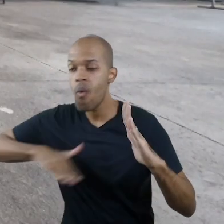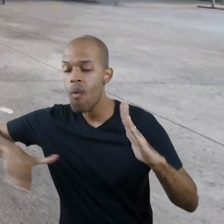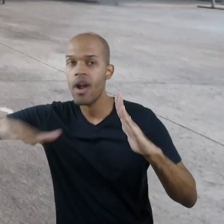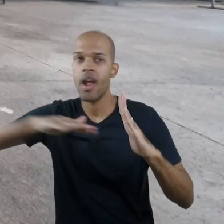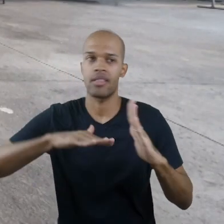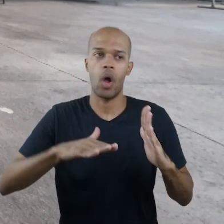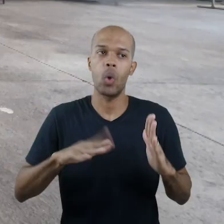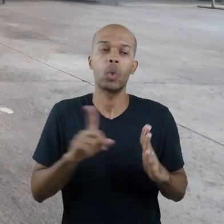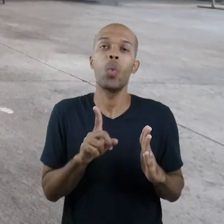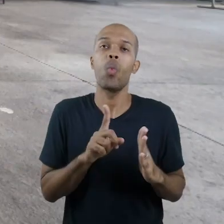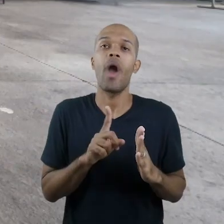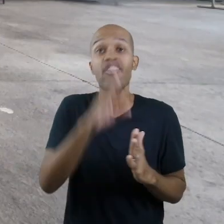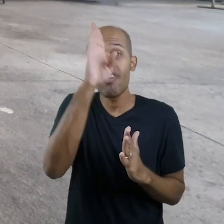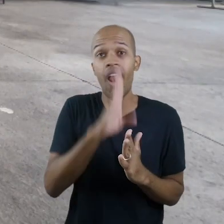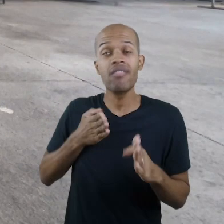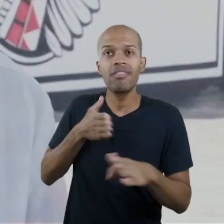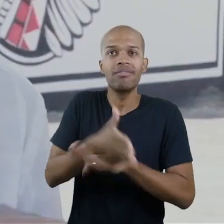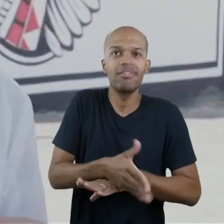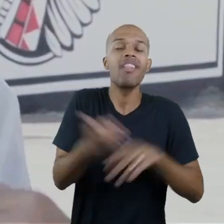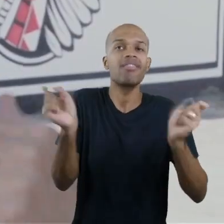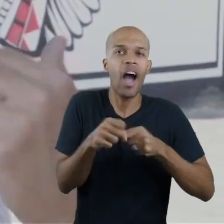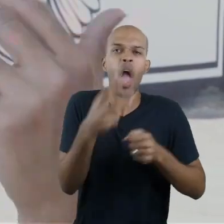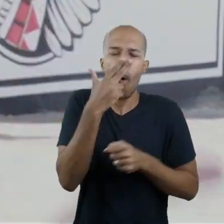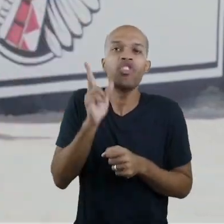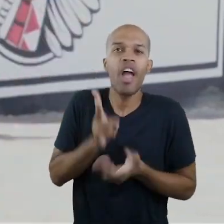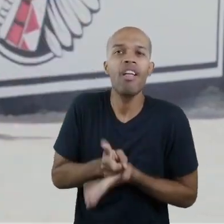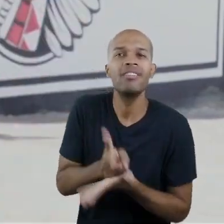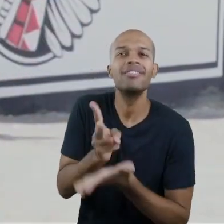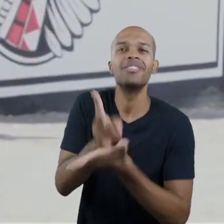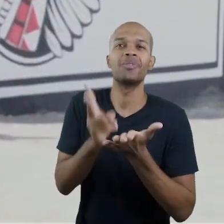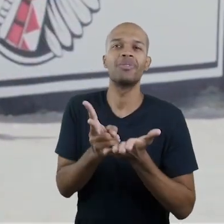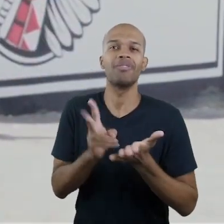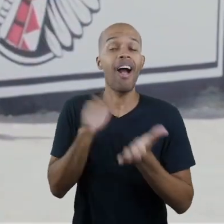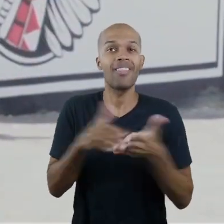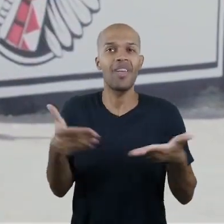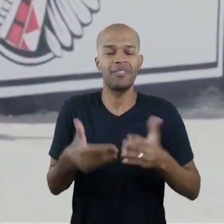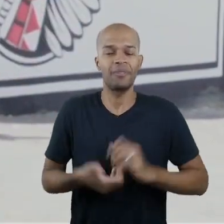inclusive onde não há cobrança de ingresso. Acho que isso que mantém esse axé do Cacique de Ramos até hoje.